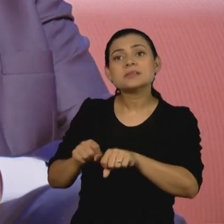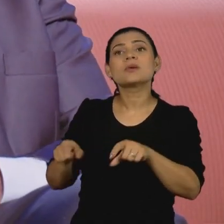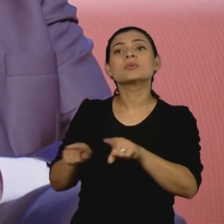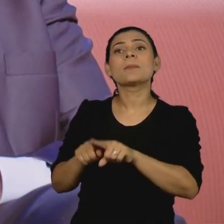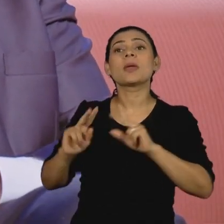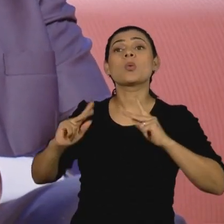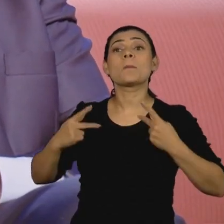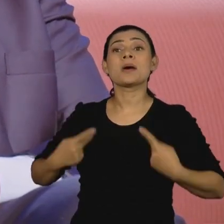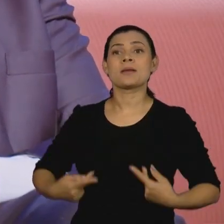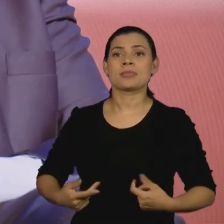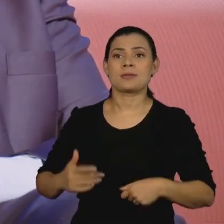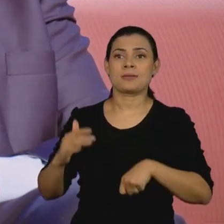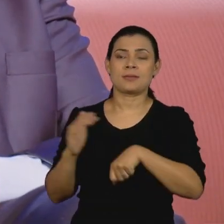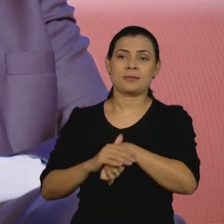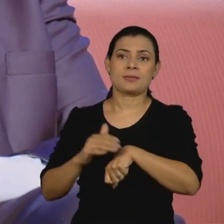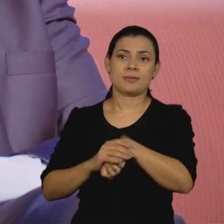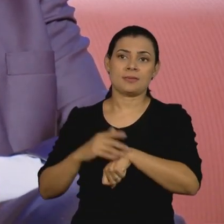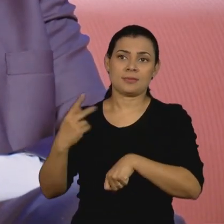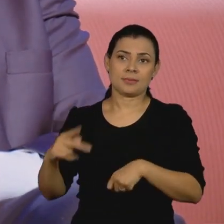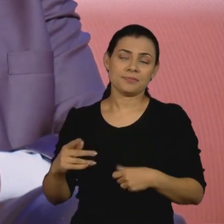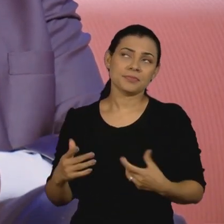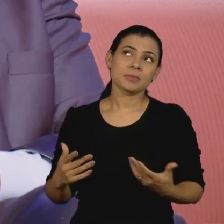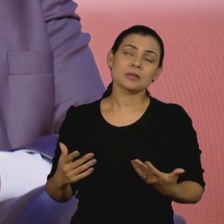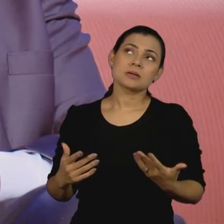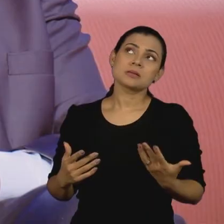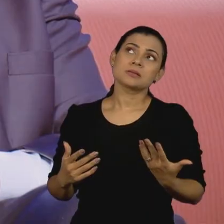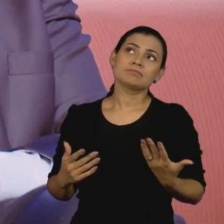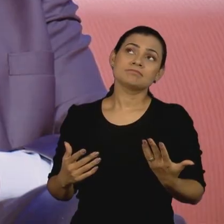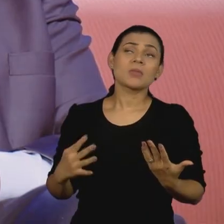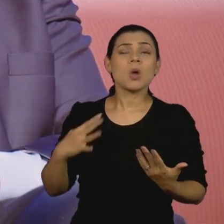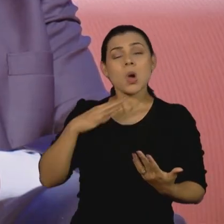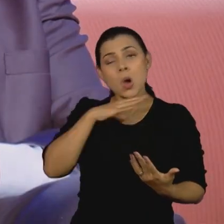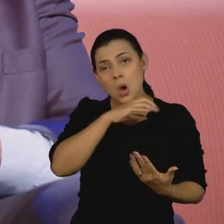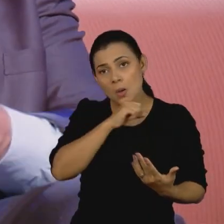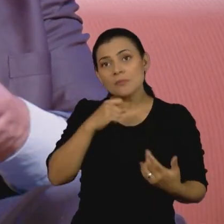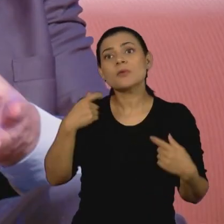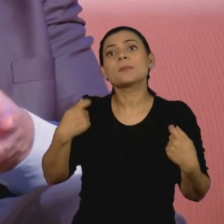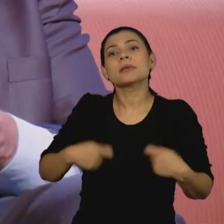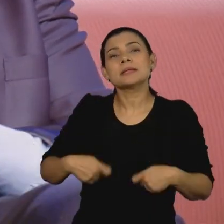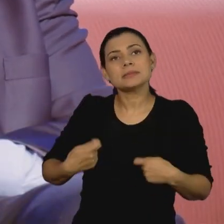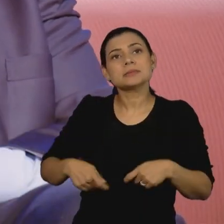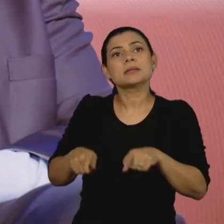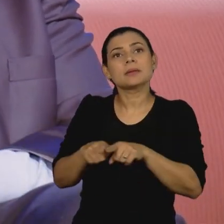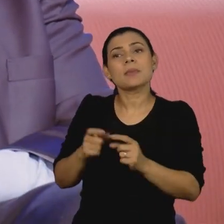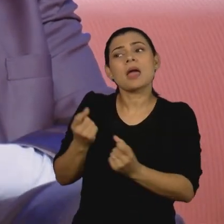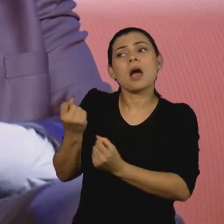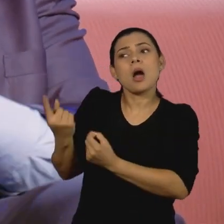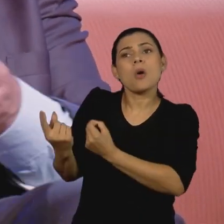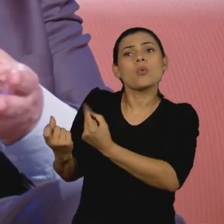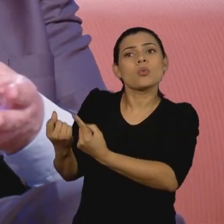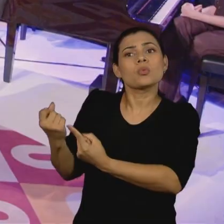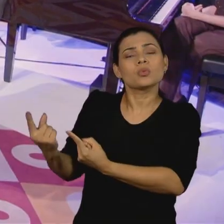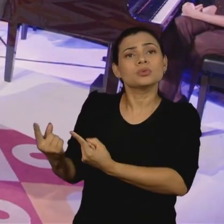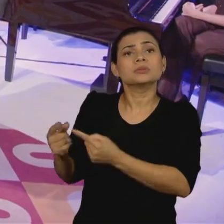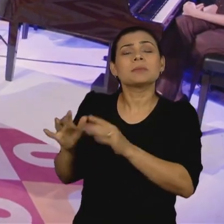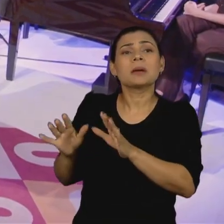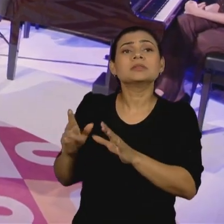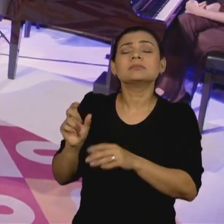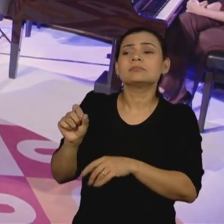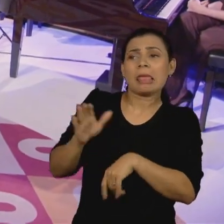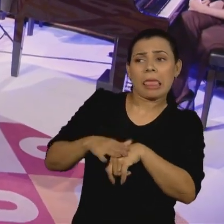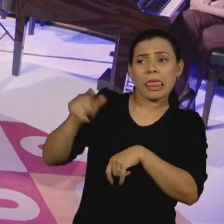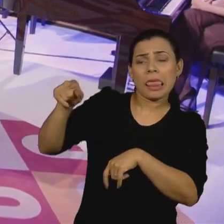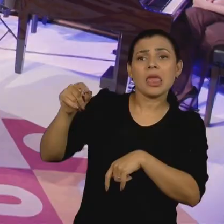humanística. Não digo assim, é claro que você tem que buscar os vocacionados, mas você não descobre quem é